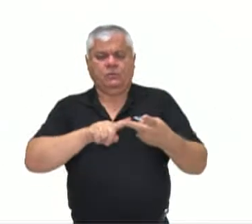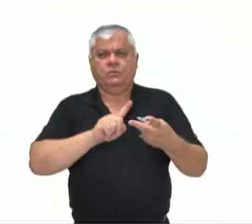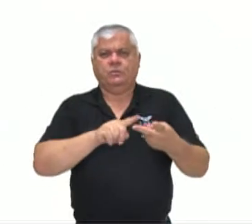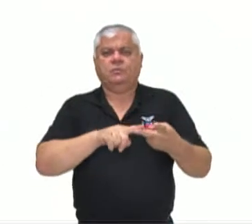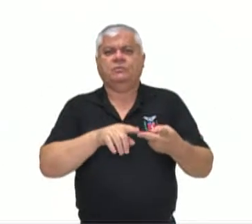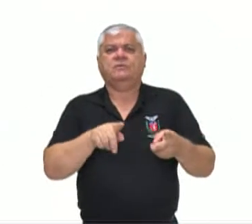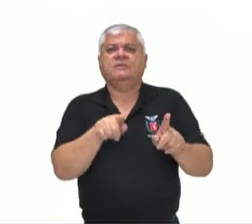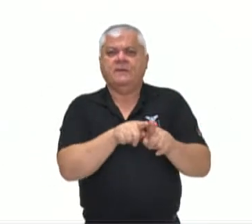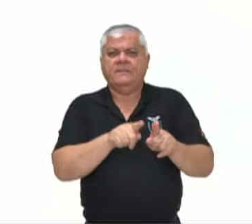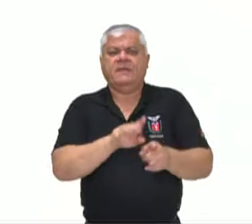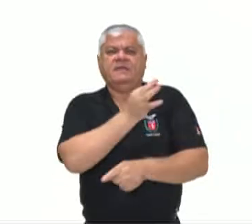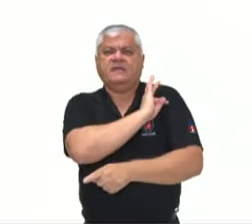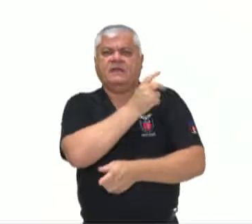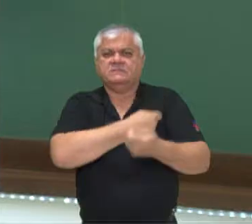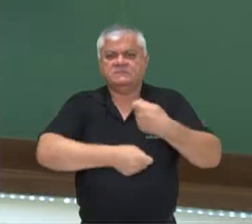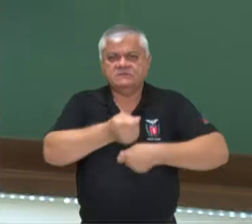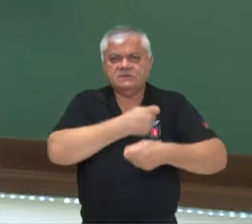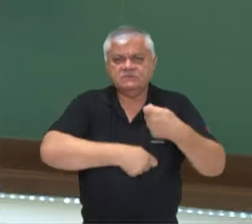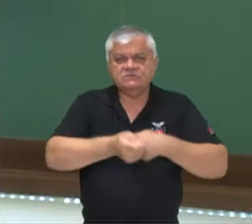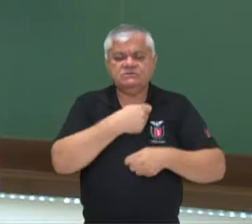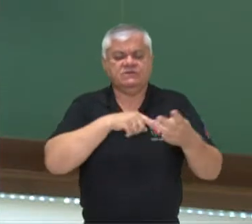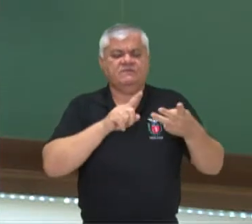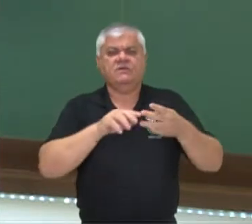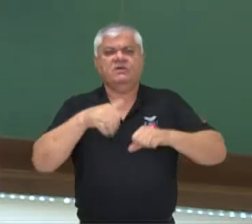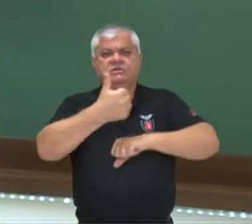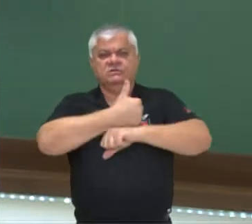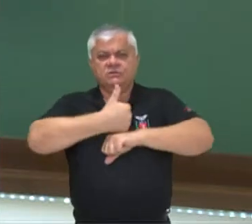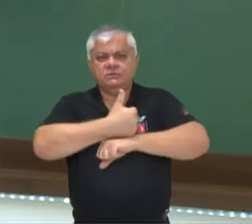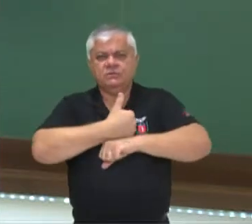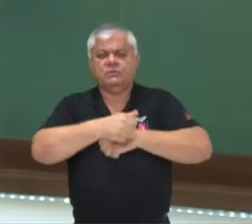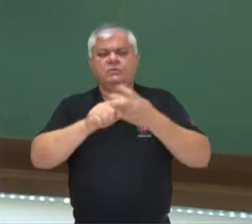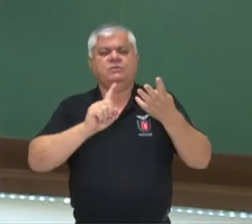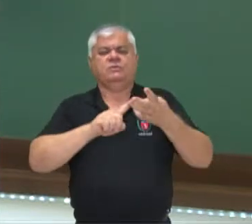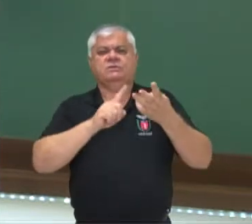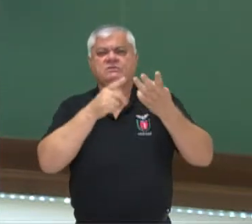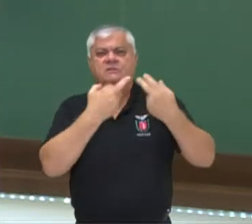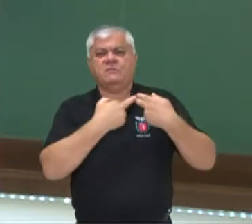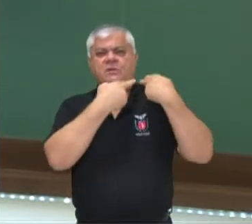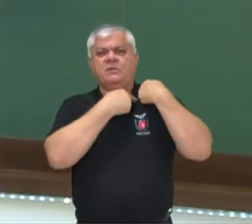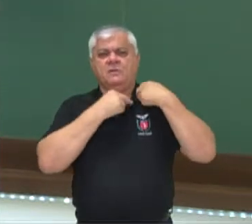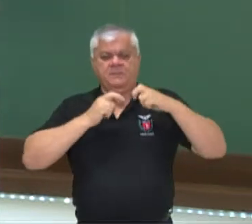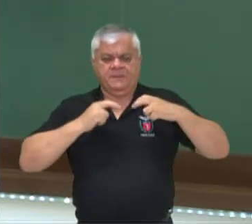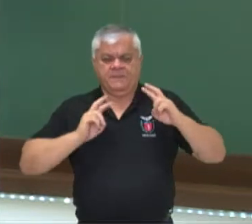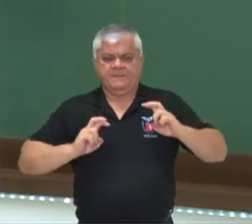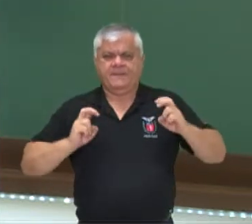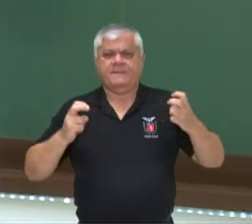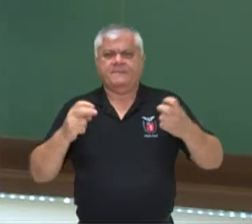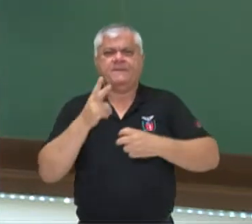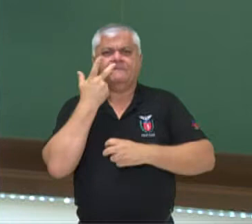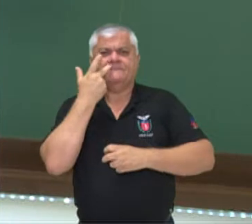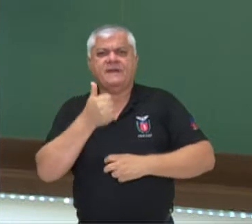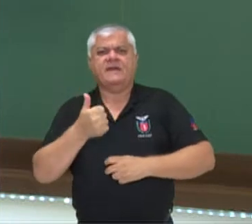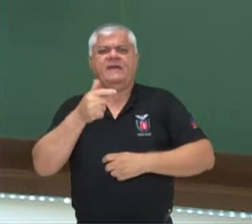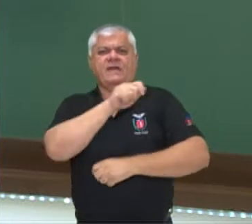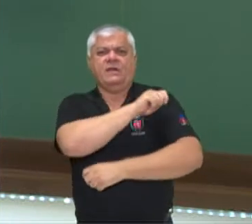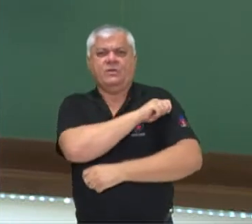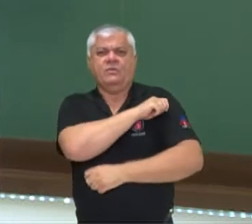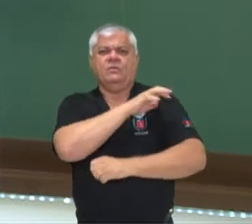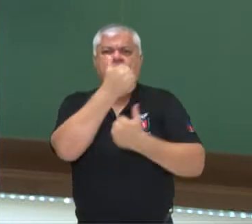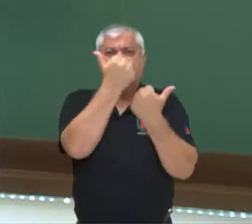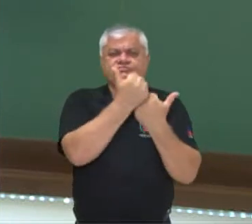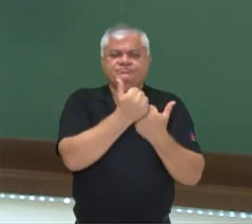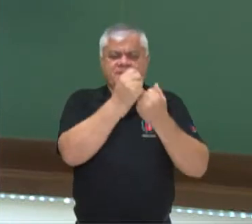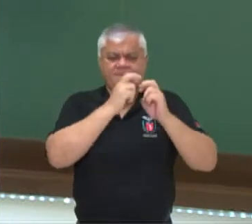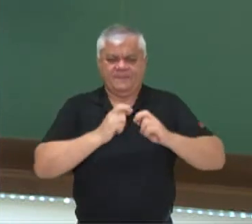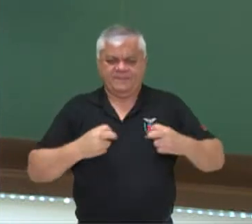discente, técnico administrativo, os diretores, os responsáveis pelos pais dos alunos. Então, este é um documento